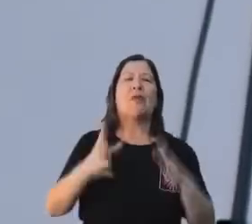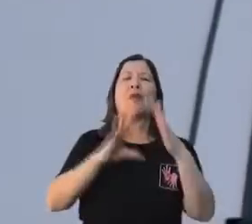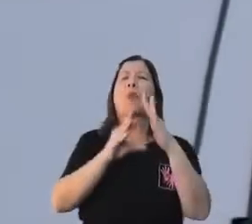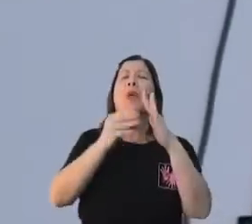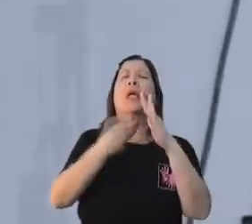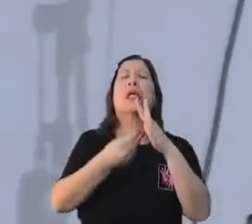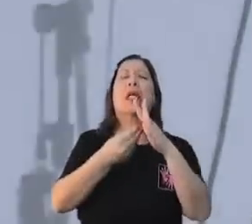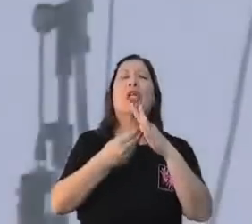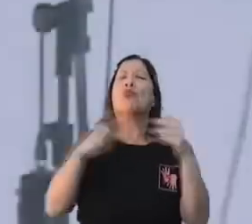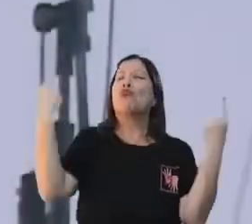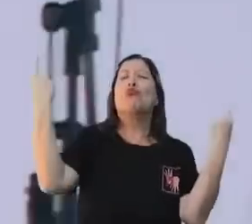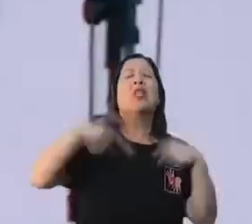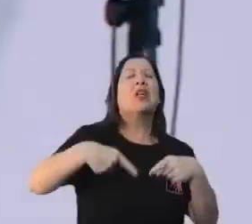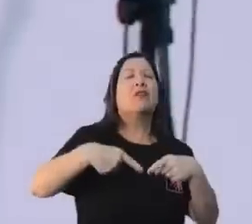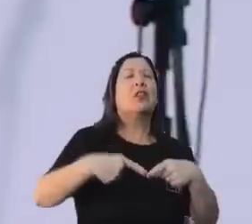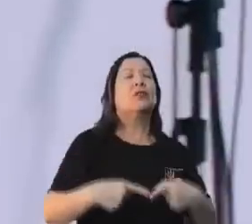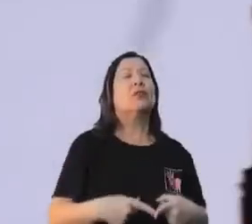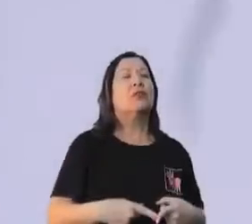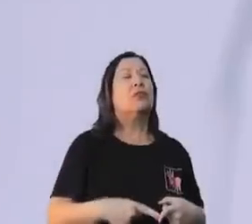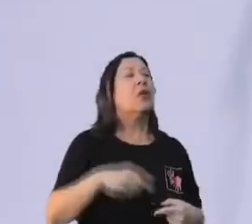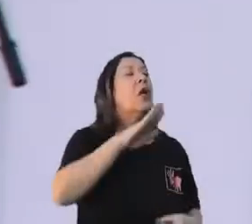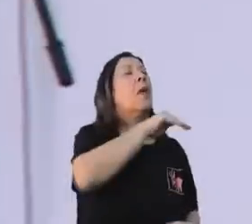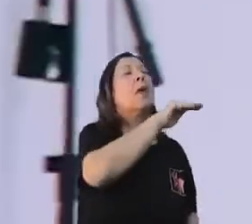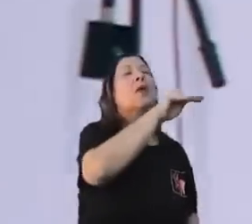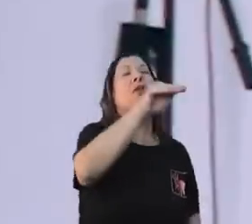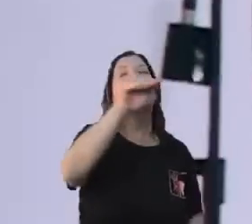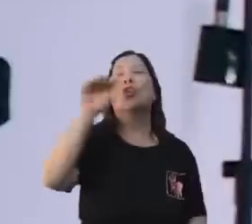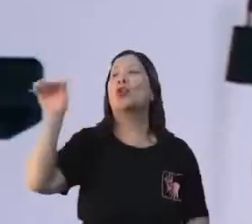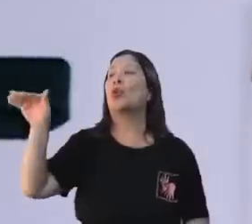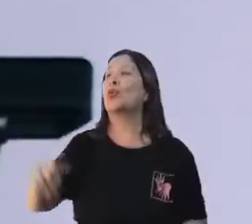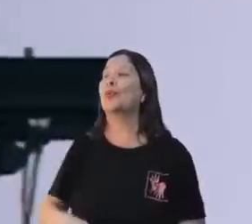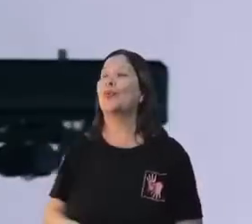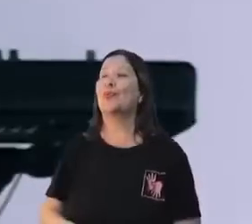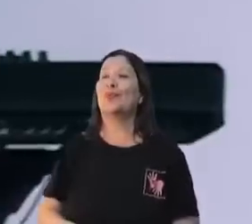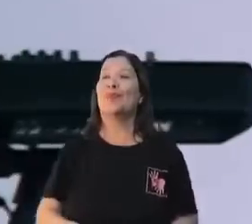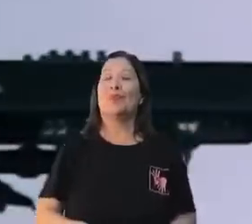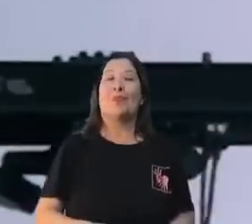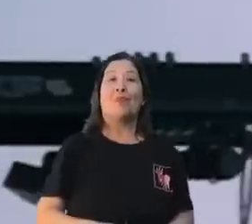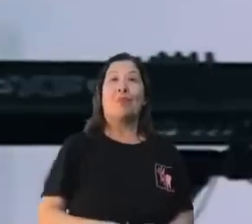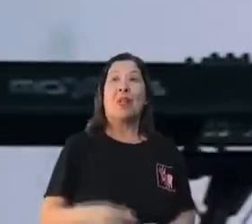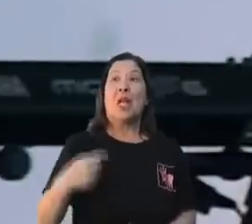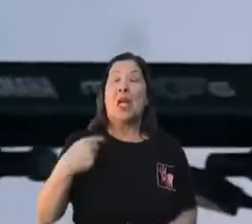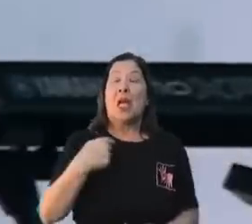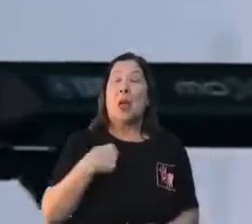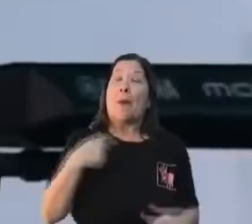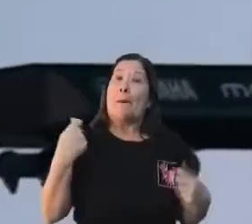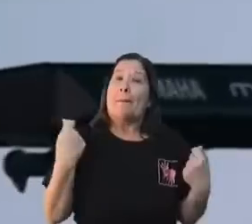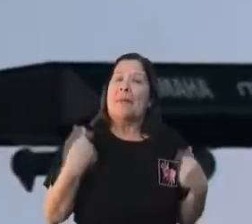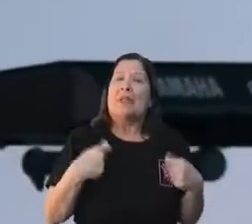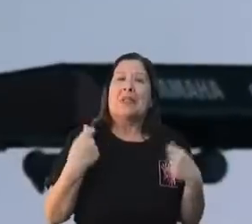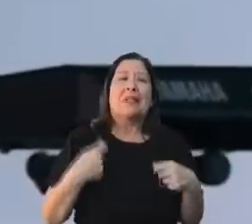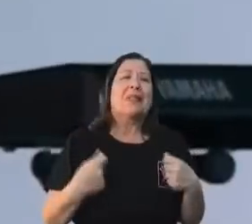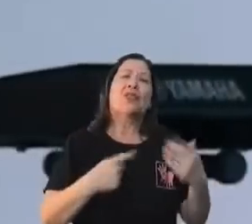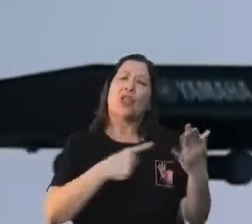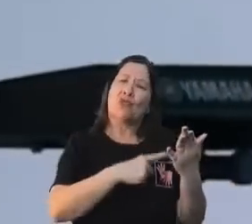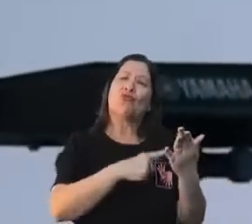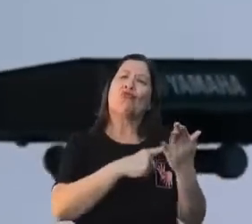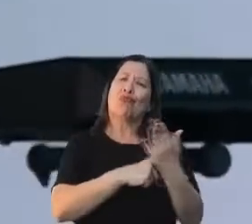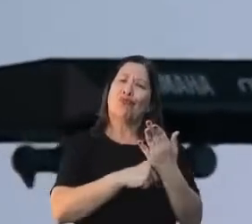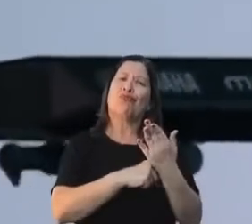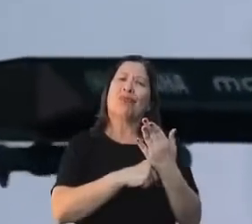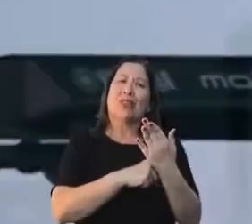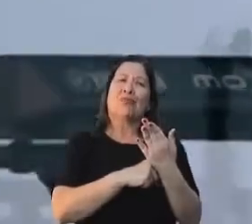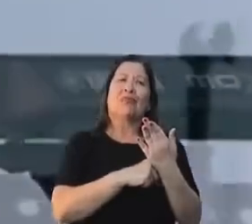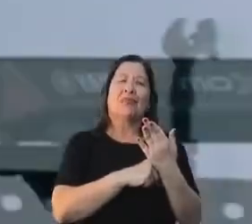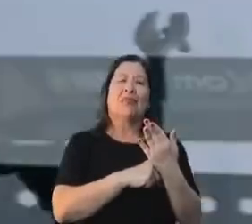irmãos, é o único programa evangélico da região, esse programa não pode sair do ar, e eu quero conclamar os